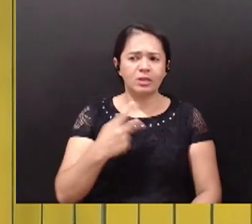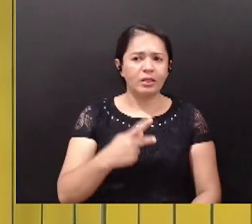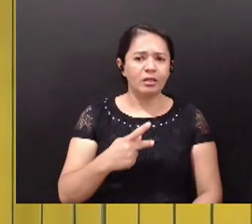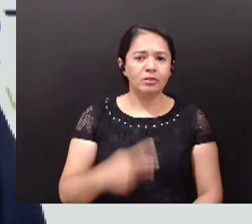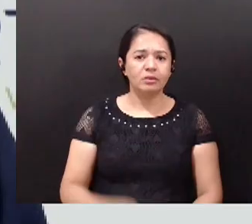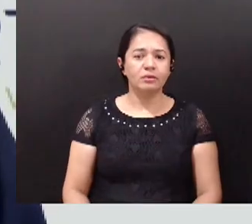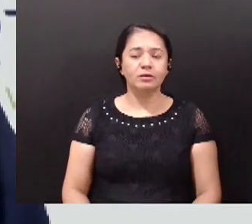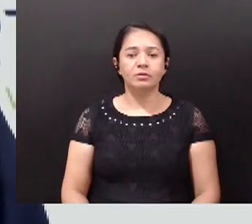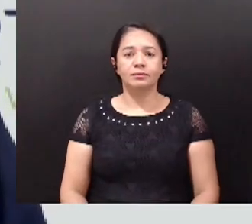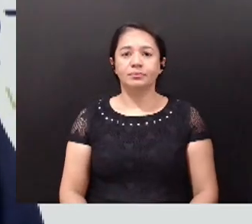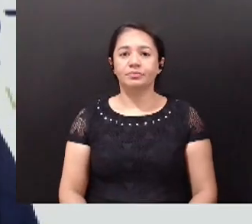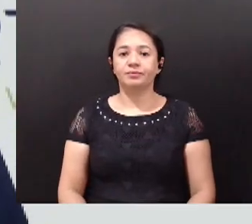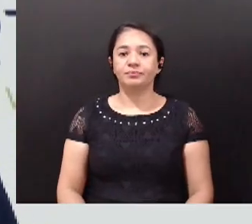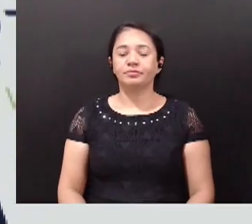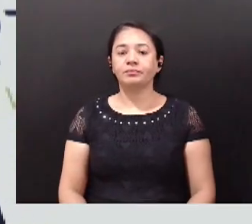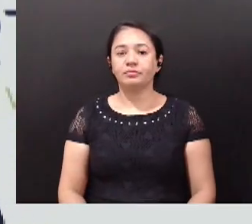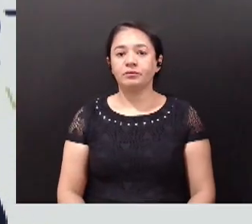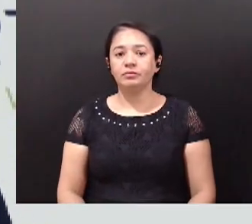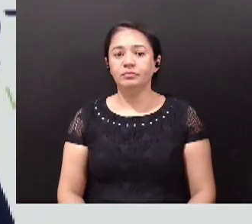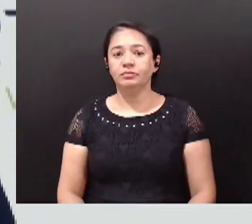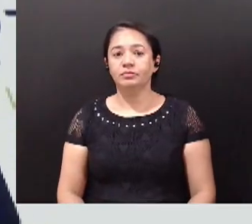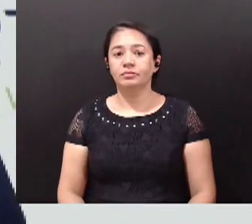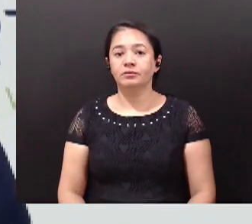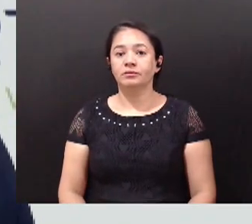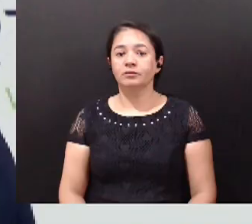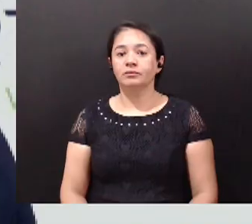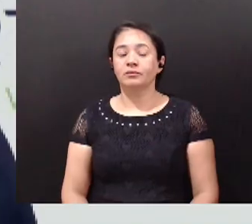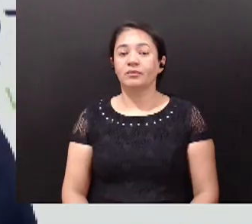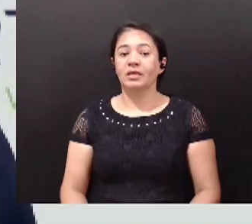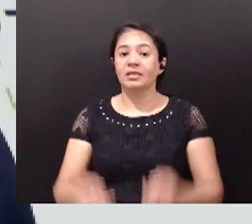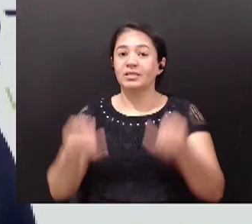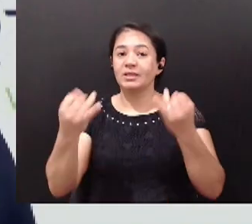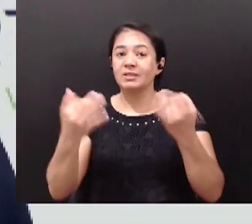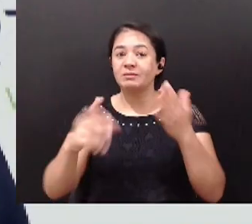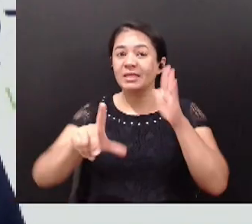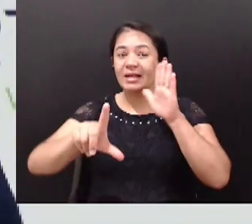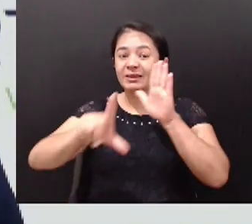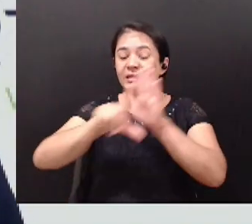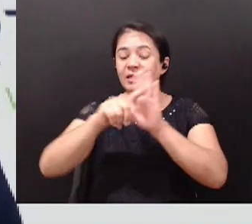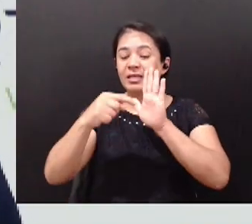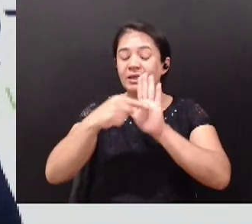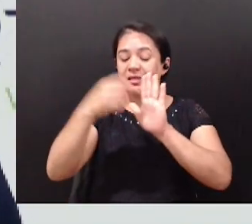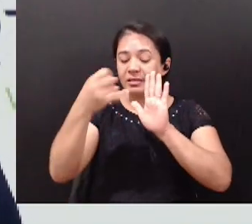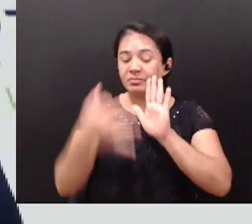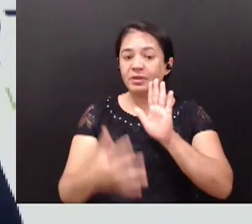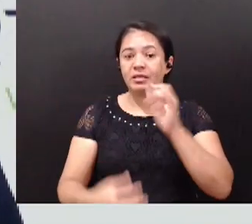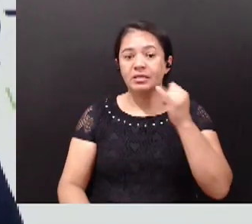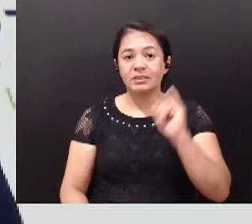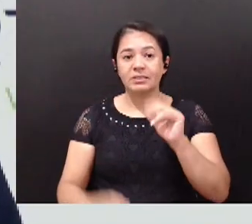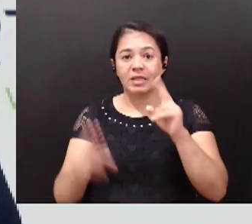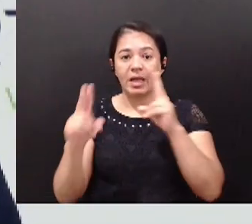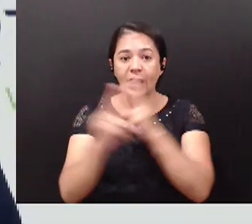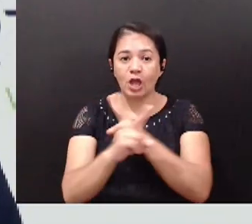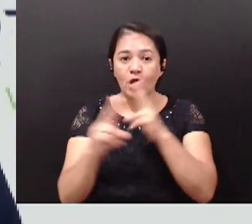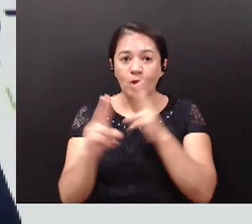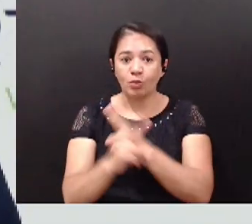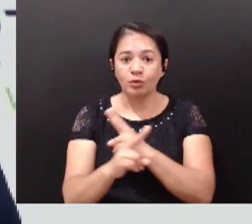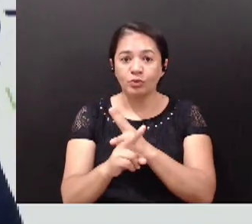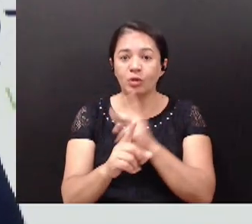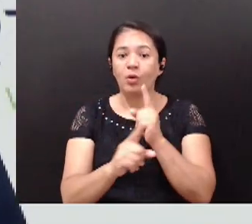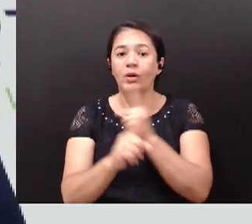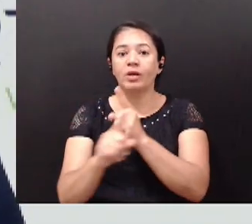Não, então, isso é bem especificado na lei. Quando a situação é de urgência e emergência, o atendimento é